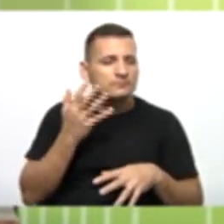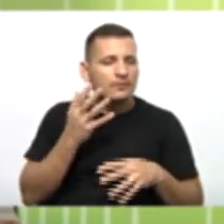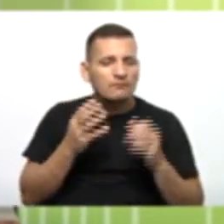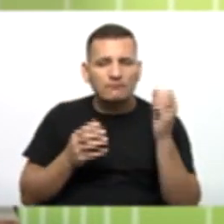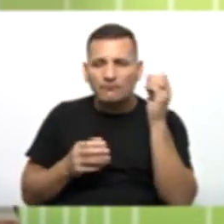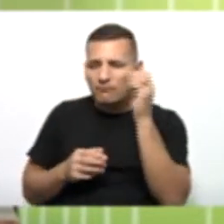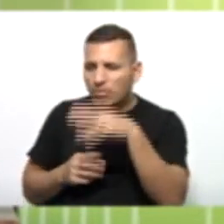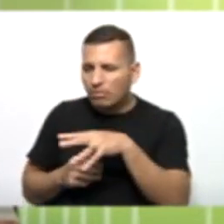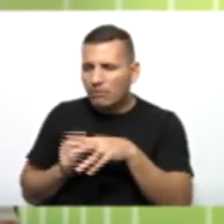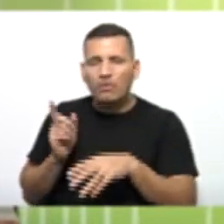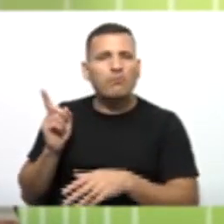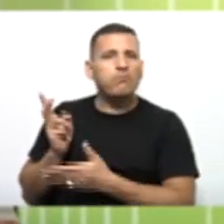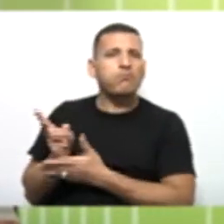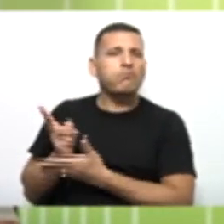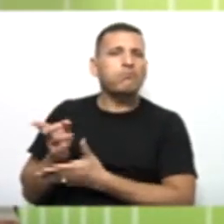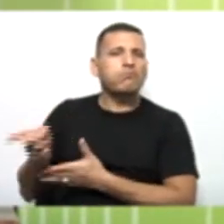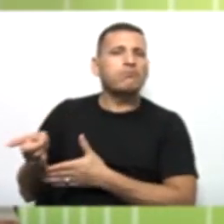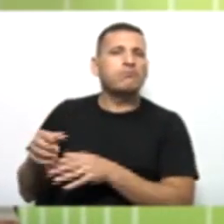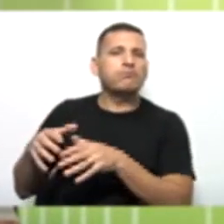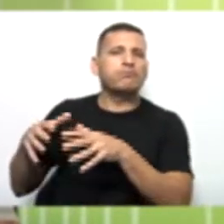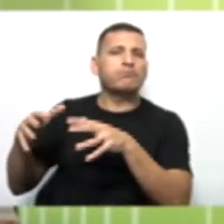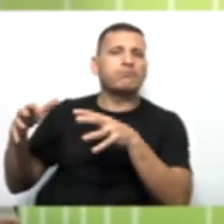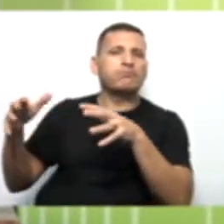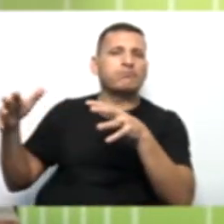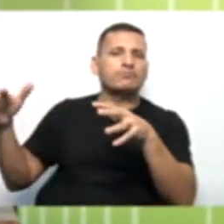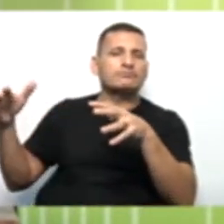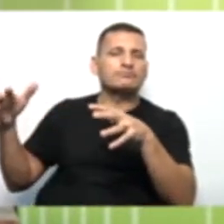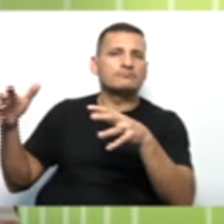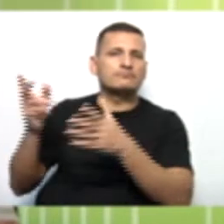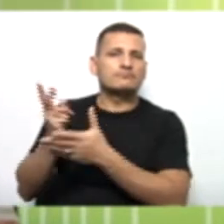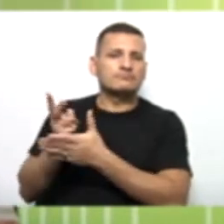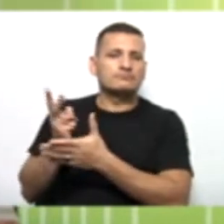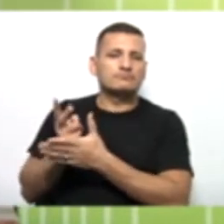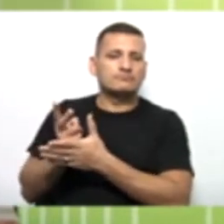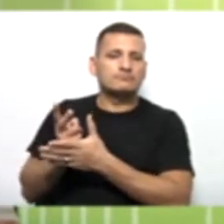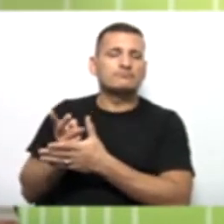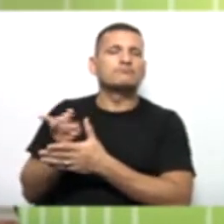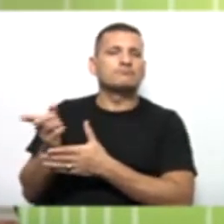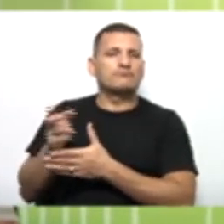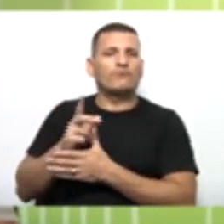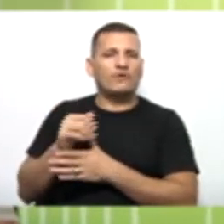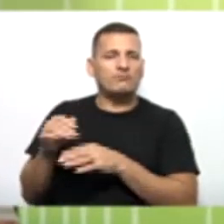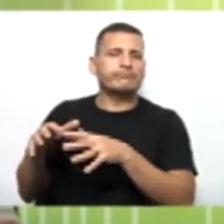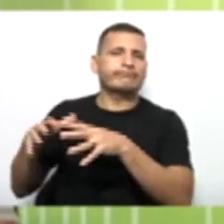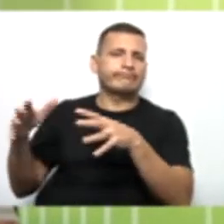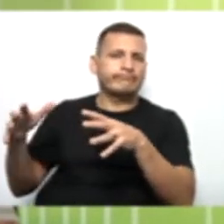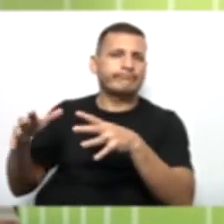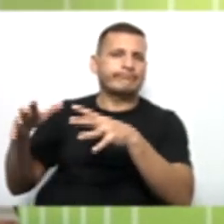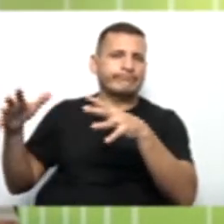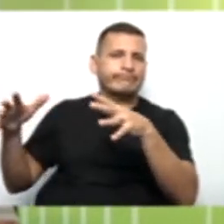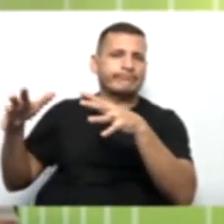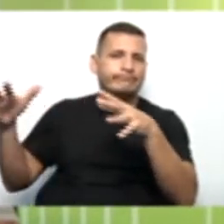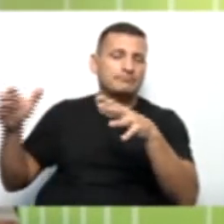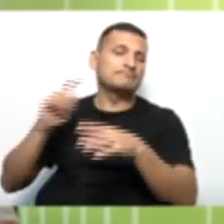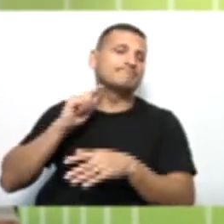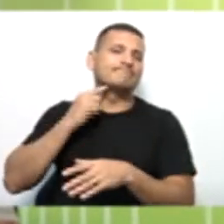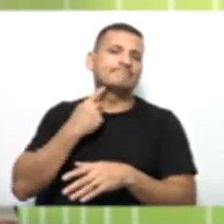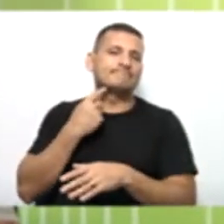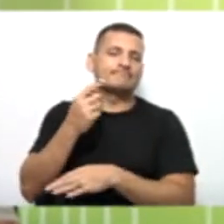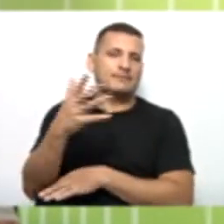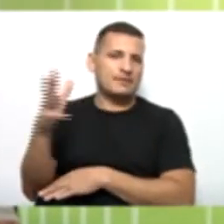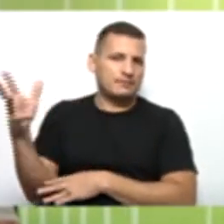com plástico que foi descartado quando você nasceu. Isso vai se acumulando e vai causando uma poluição no meio ambiente.